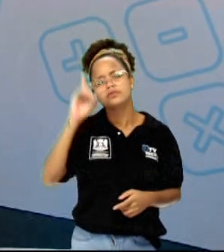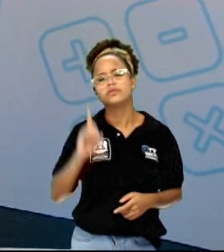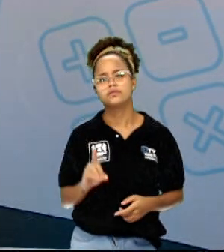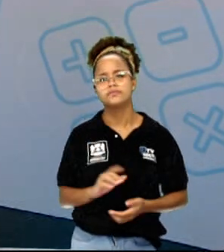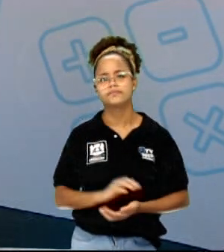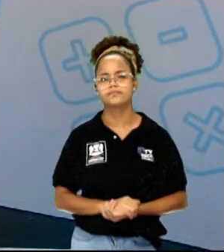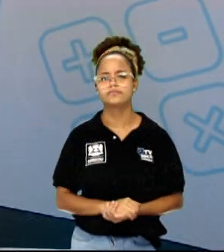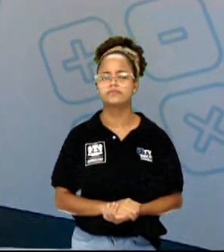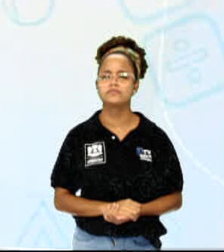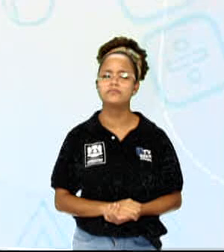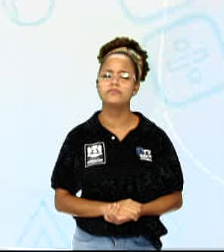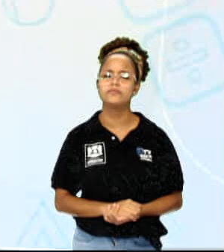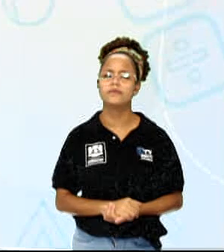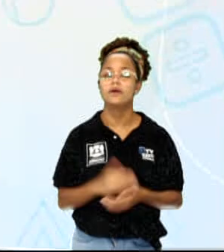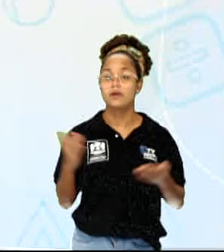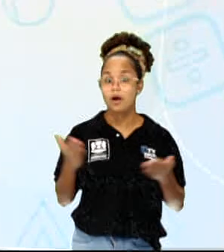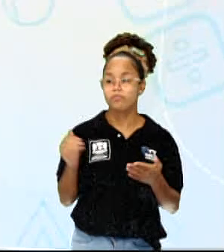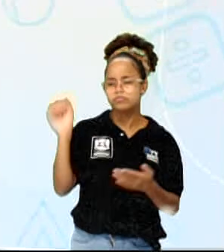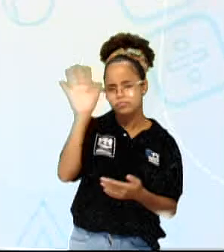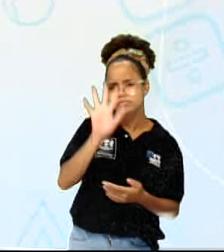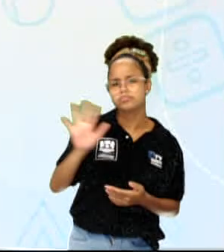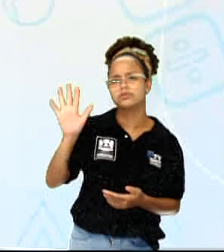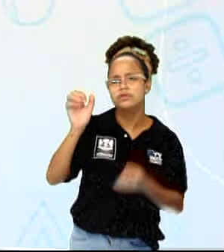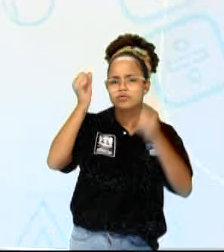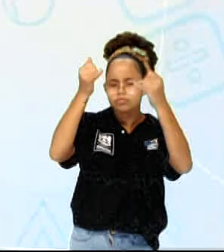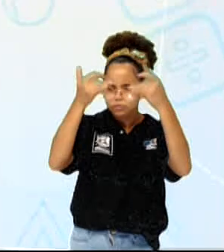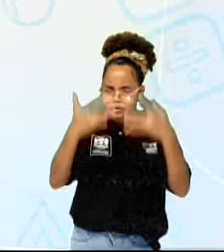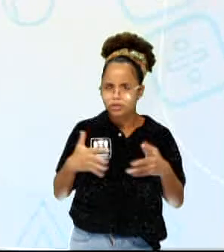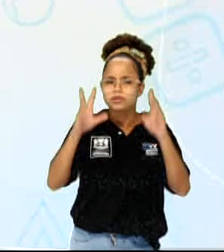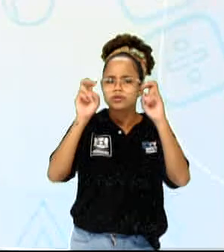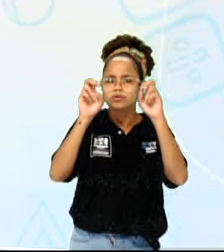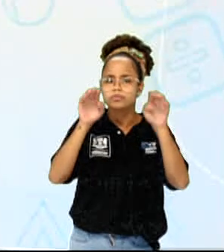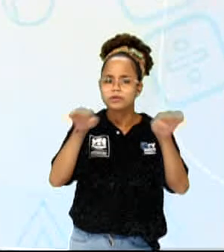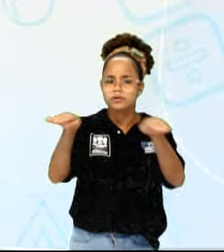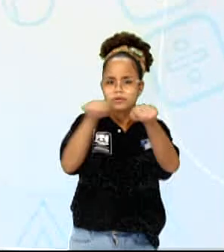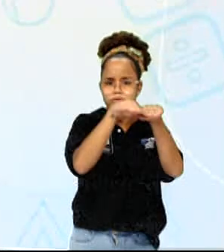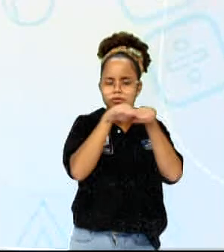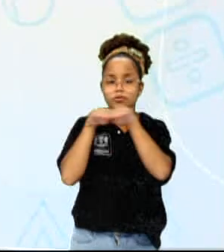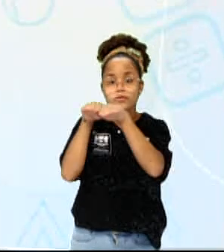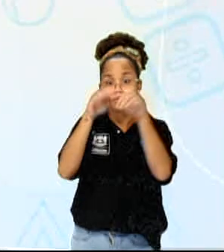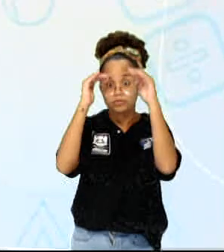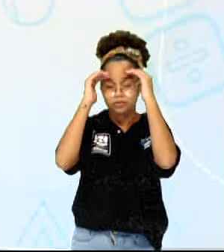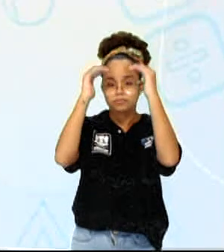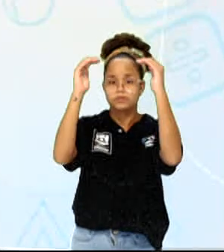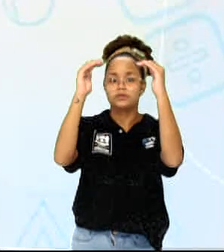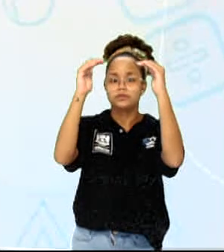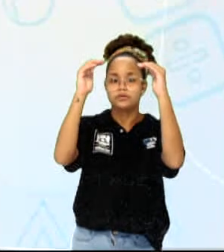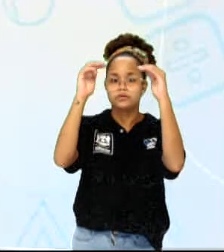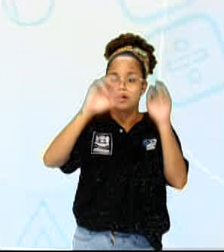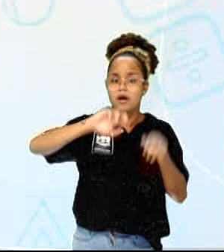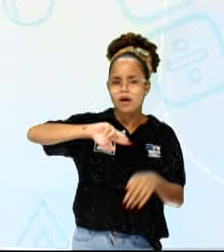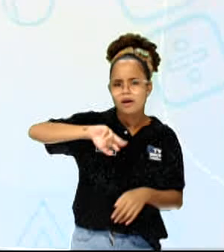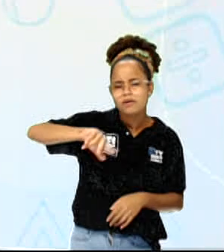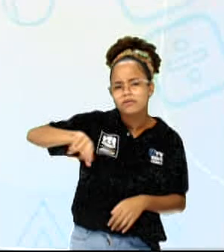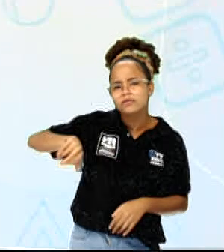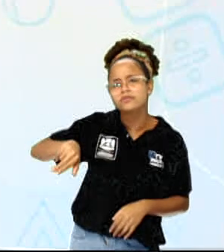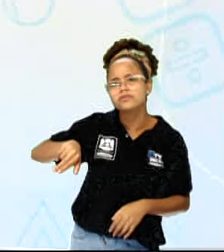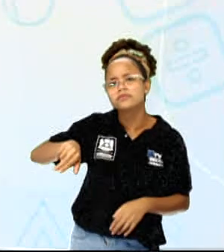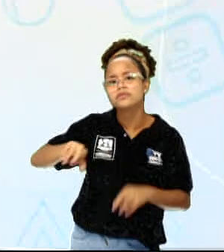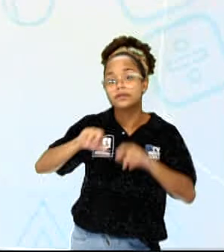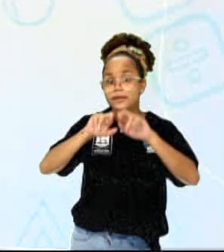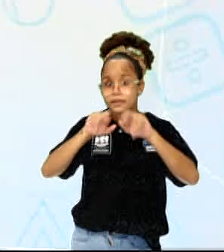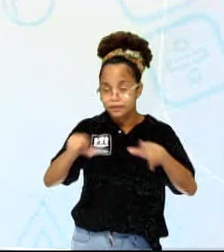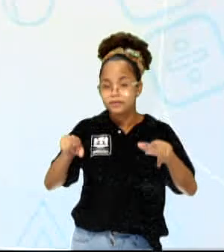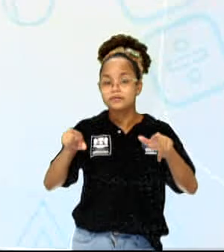E a gente vem aqui com essa imagem, que fala exatamente da igualdade com respeito às diversidades e às